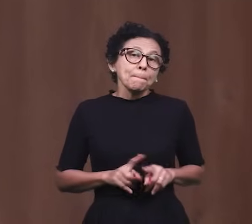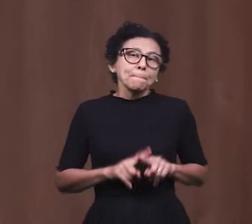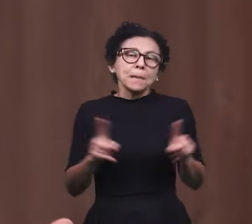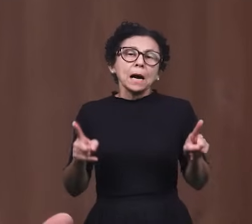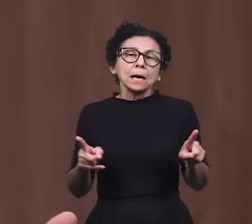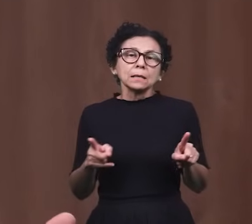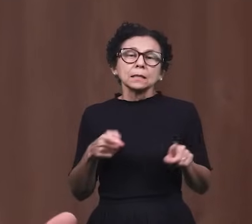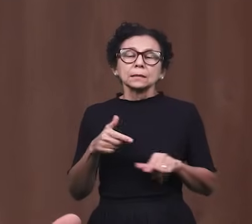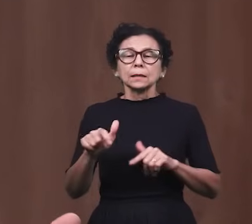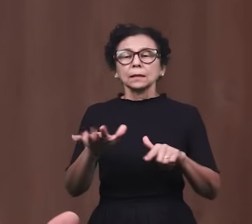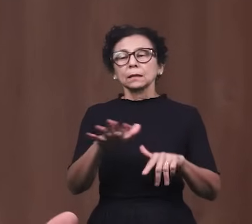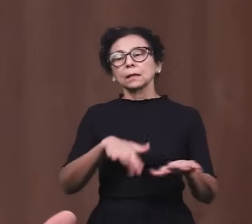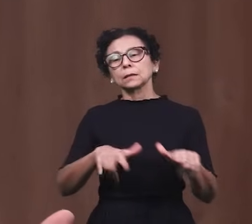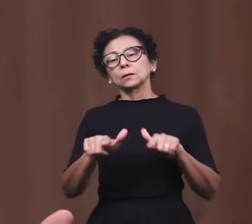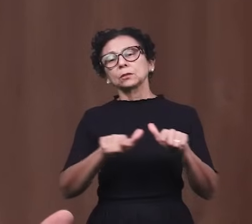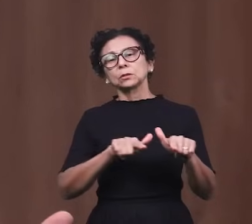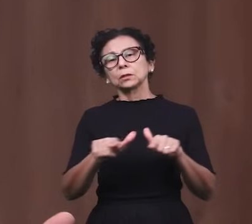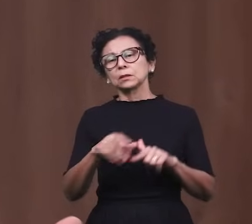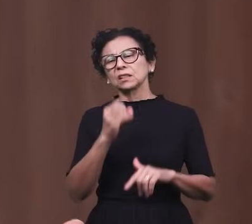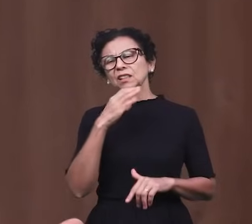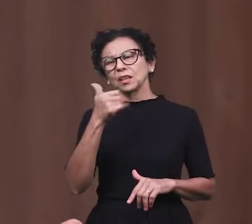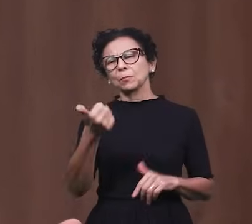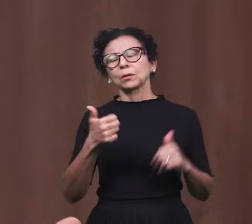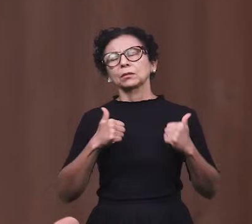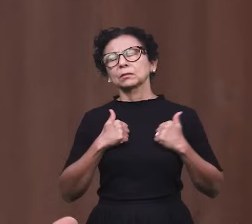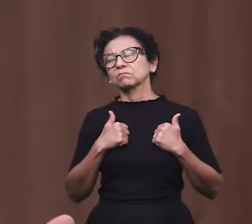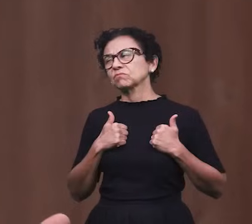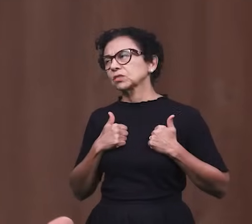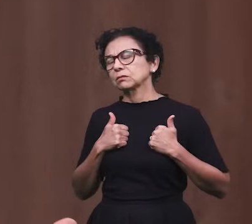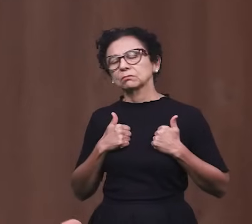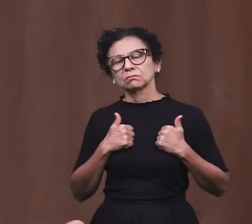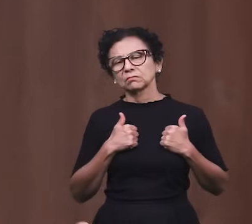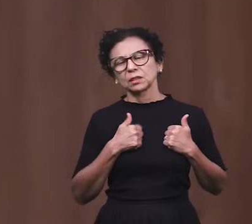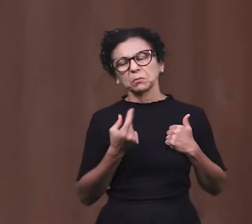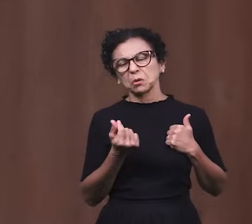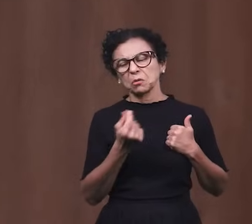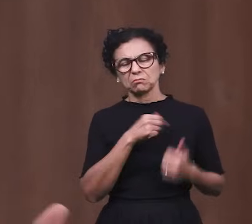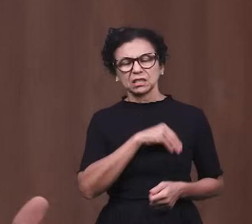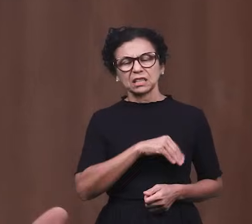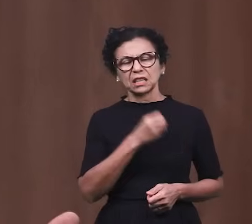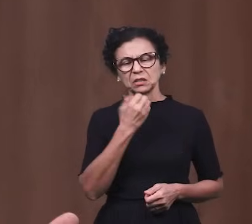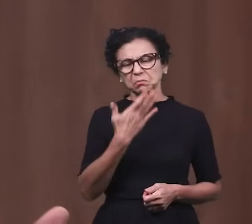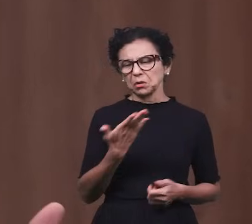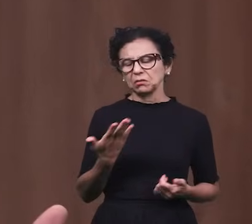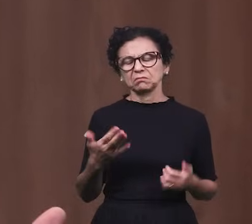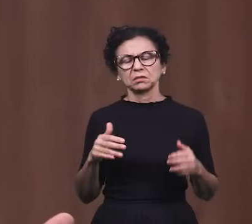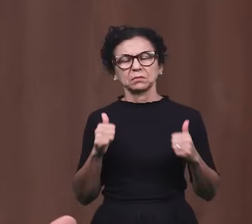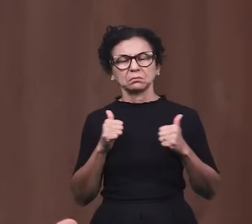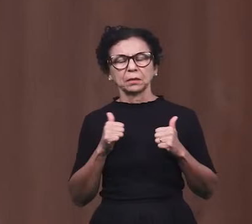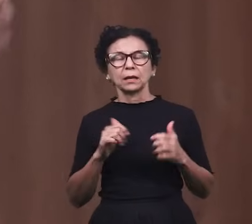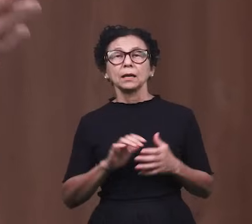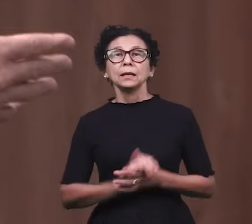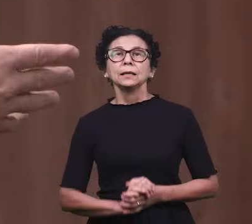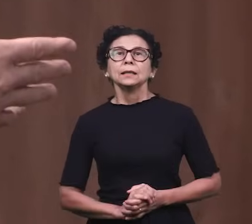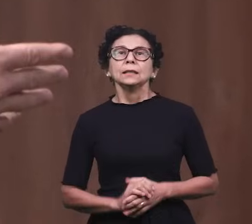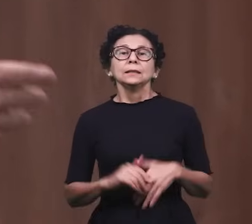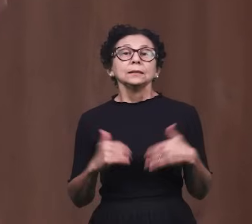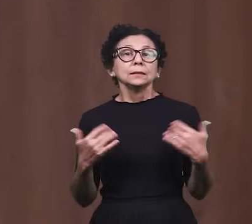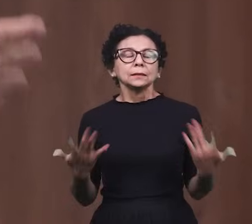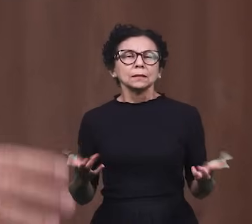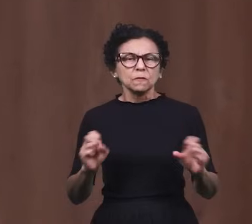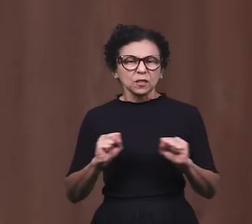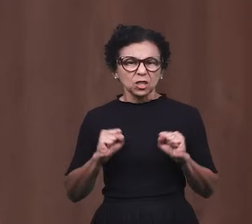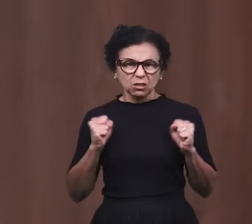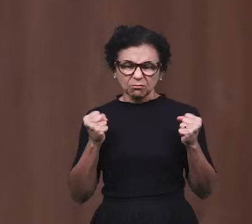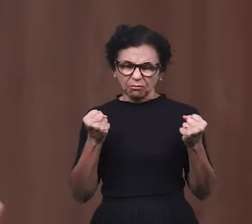ele não está buscando alcançar algo a mais. Ele está achando que ali tá bom, né? Estou fazendo meu papel. E essa é uma outra dica também, o